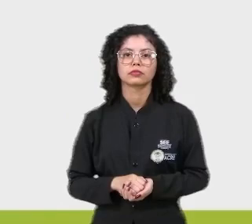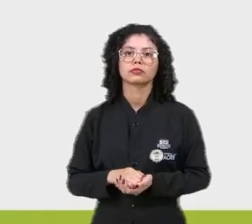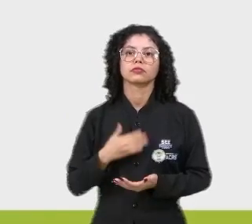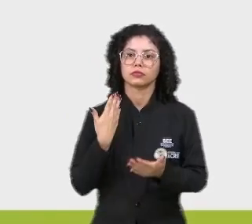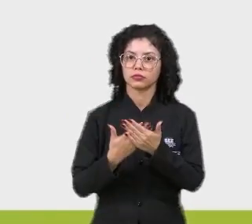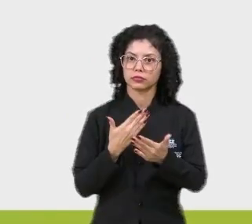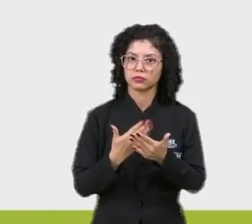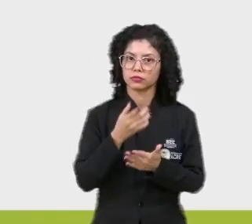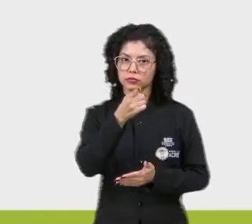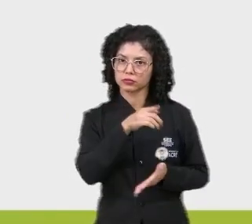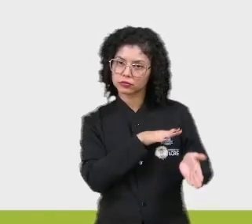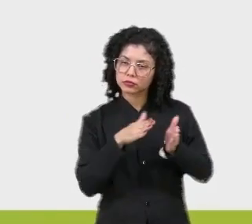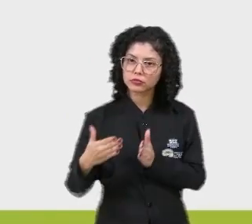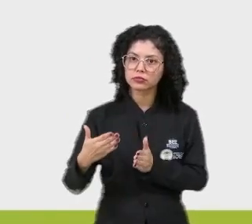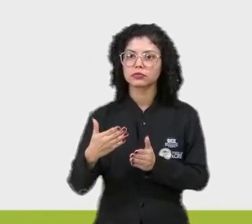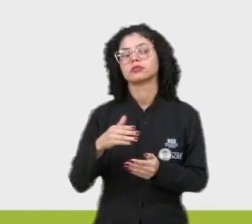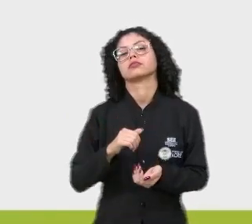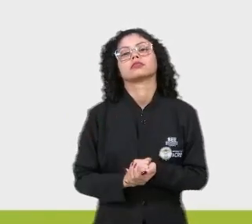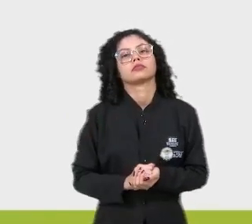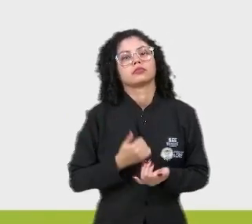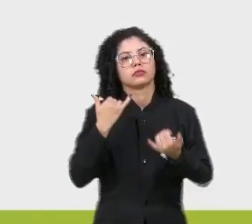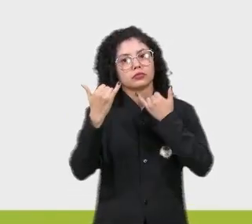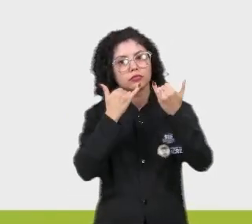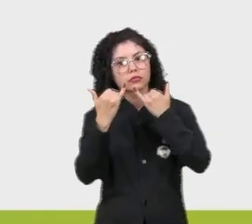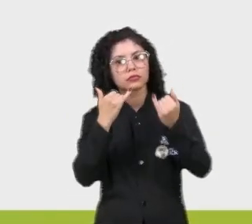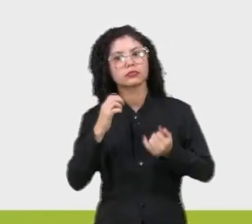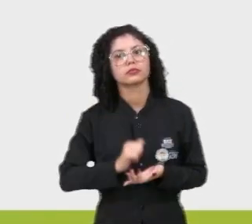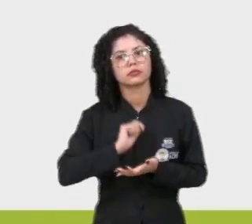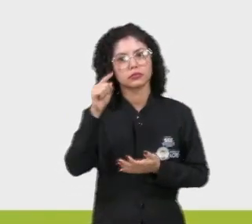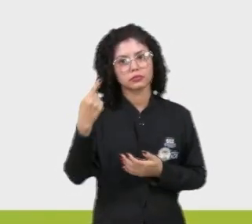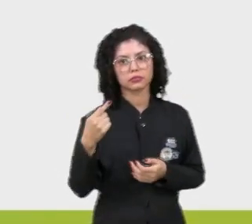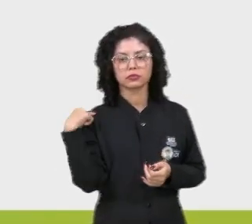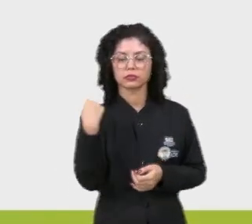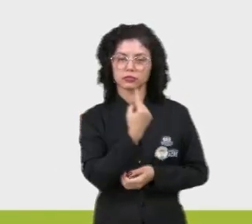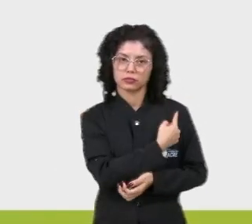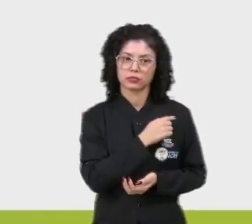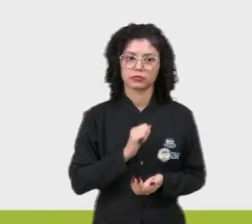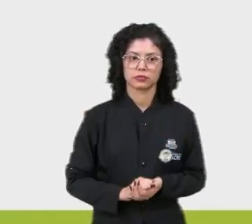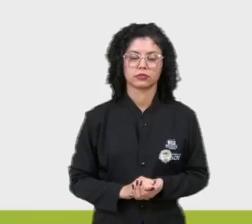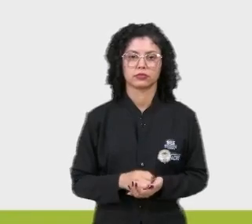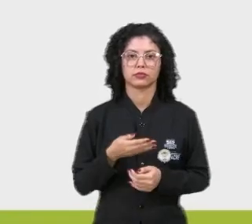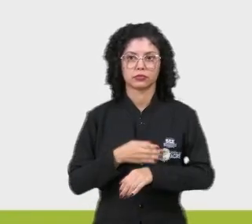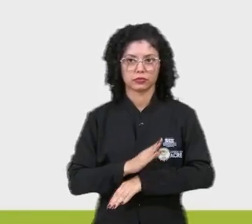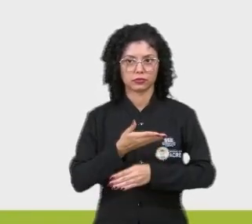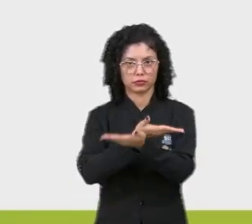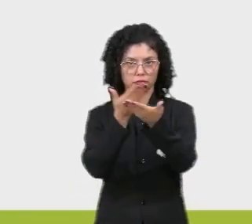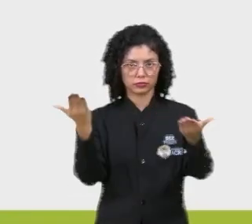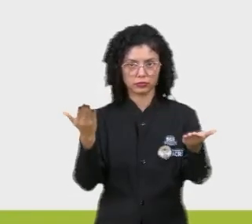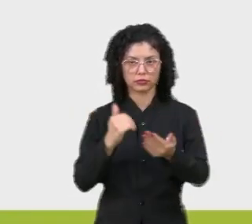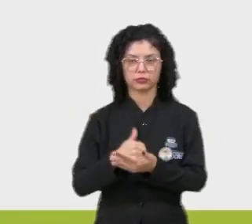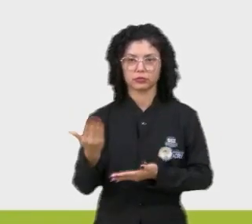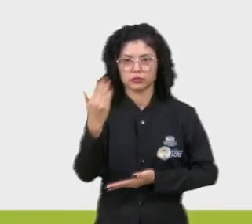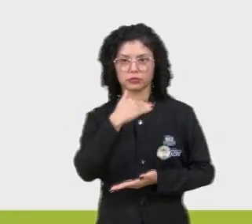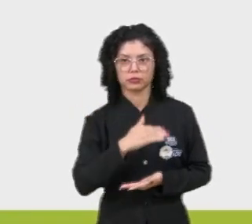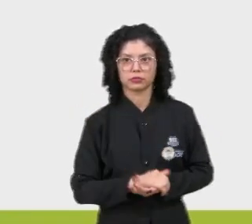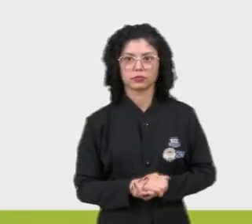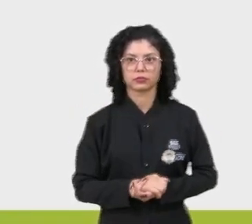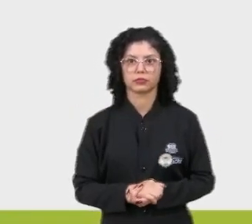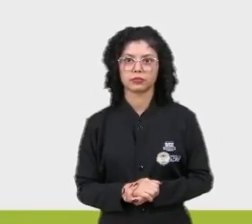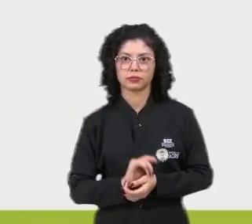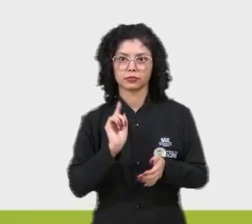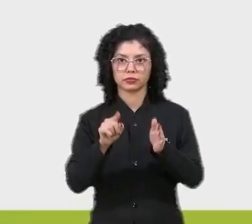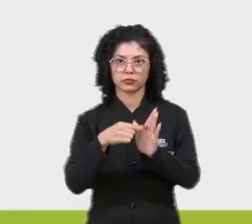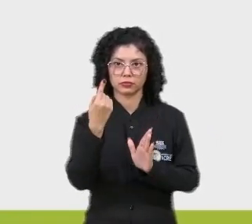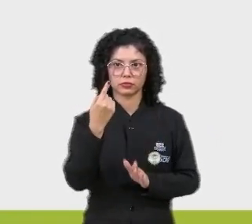muitas aulas vocês Passarem a limpo a informação aquilo que nós estamos passando para vocês tá vamos lá gente